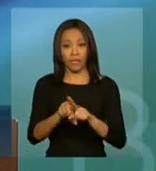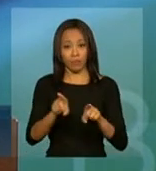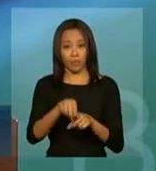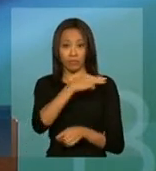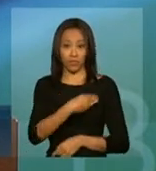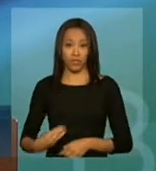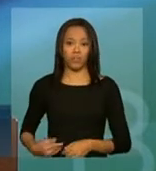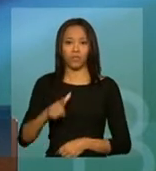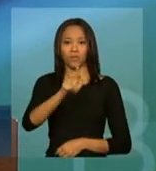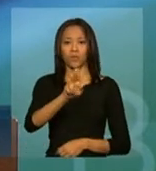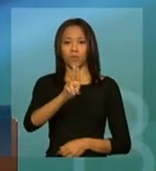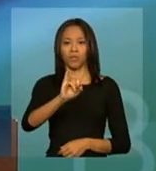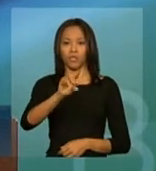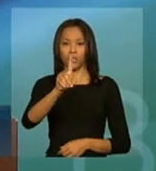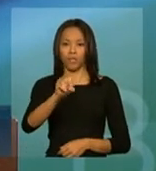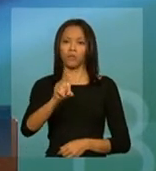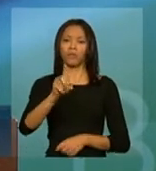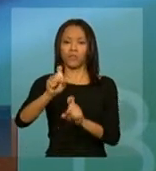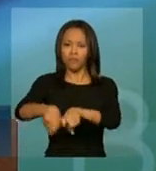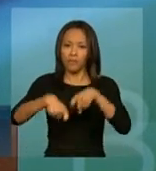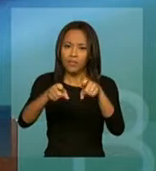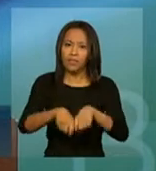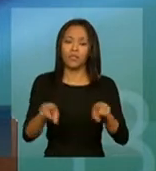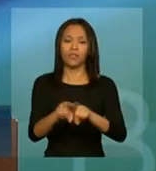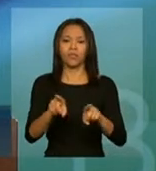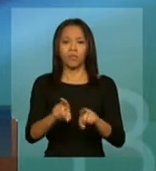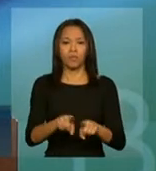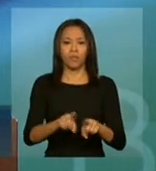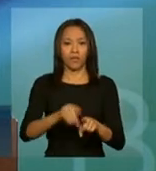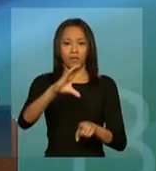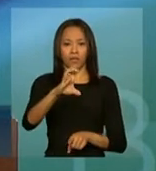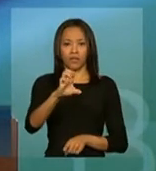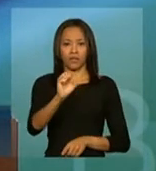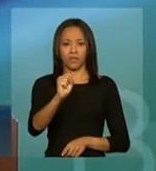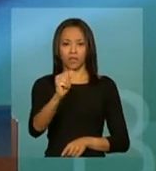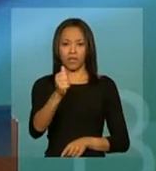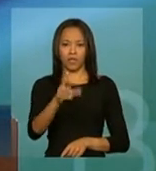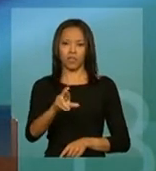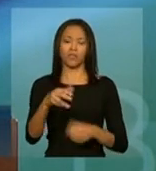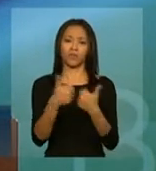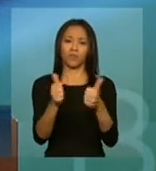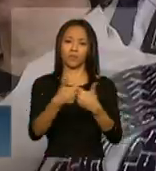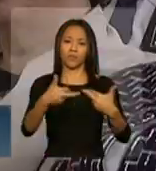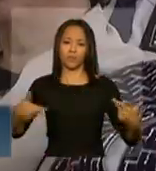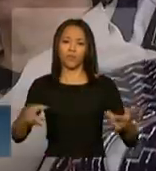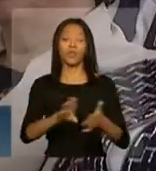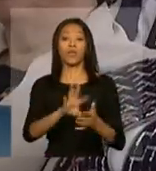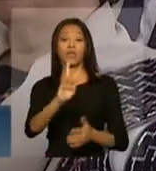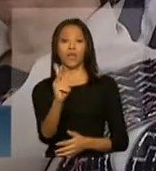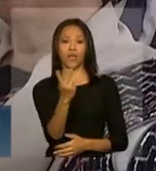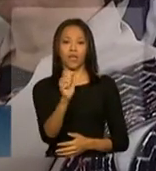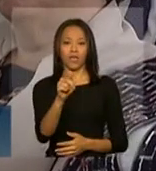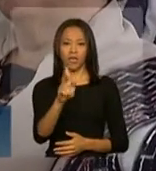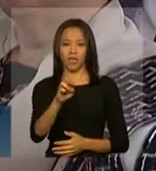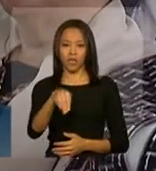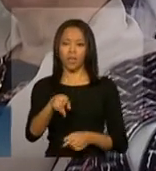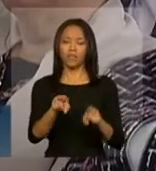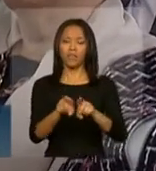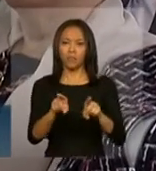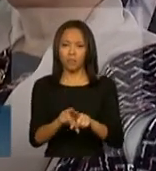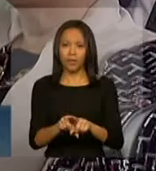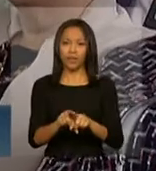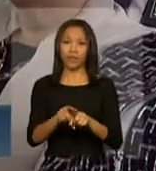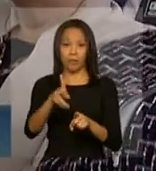Ministro Guido Mantega, ministro da Fazenda. César Borges, ministro de Estado e dos Transportes. Henrique Paim, ministro da Educação.